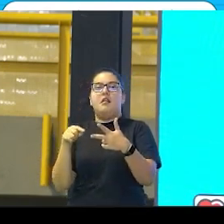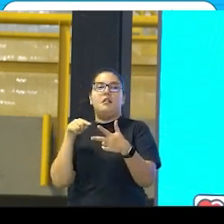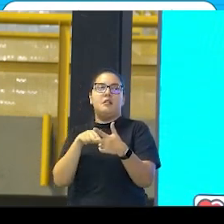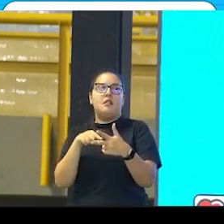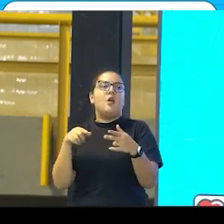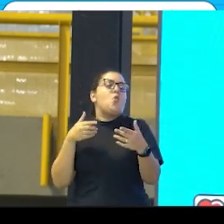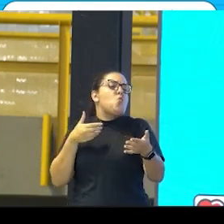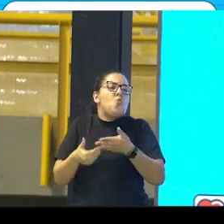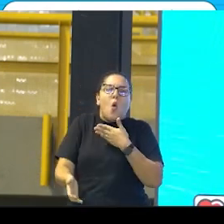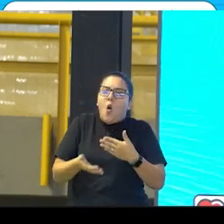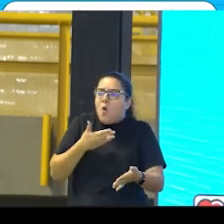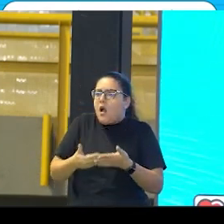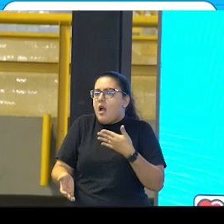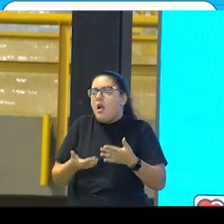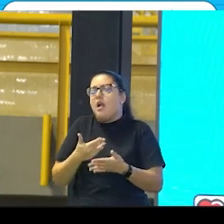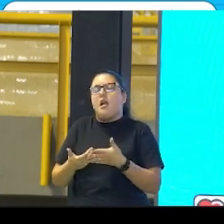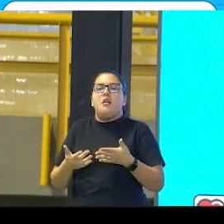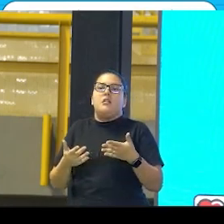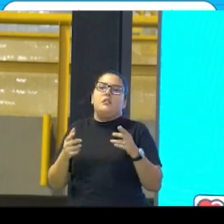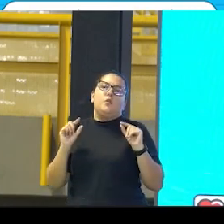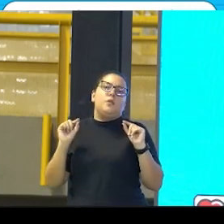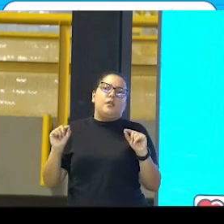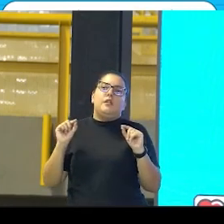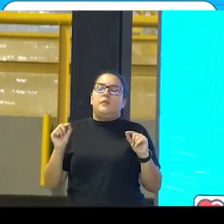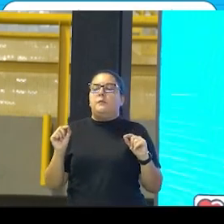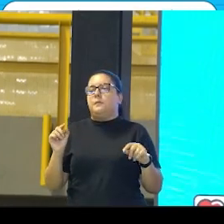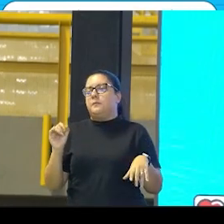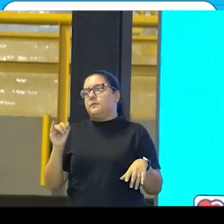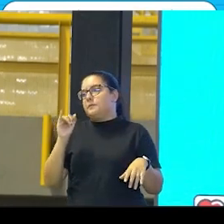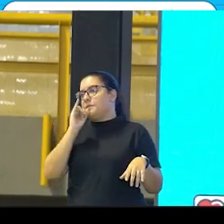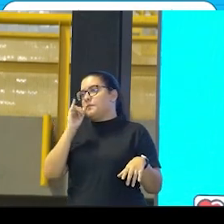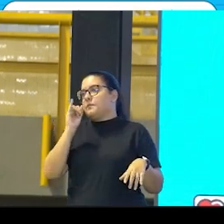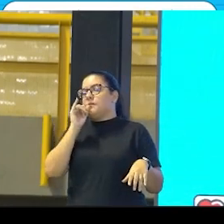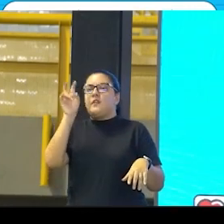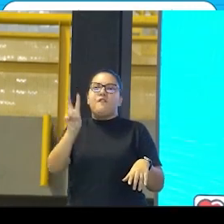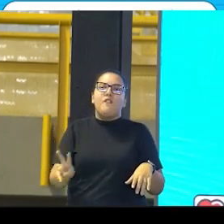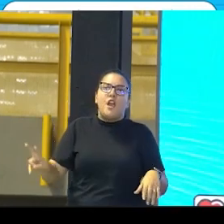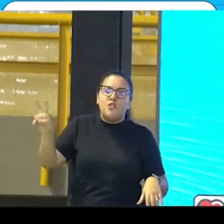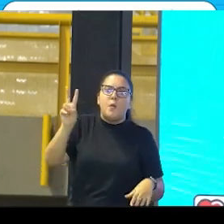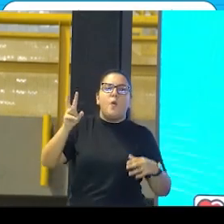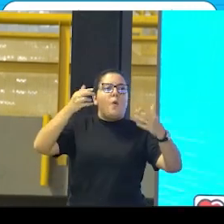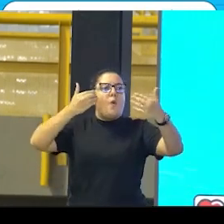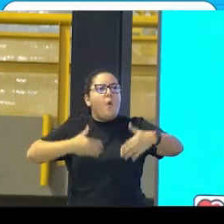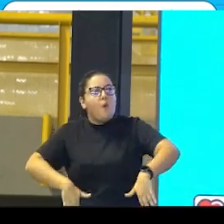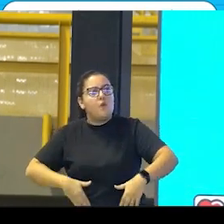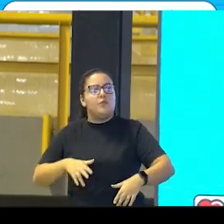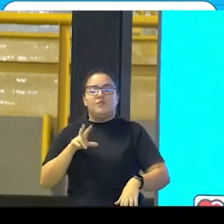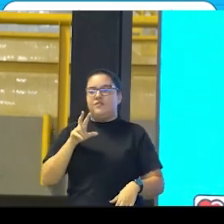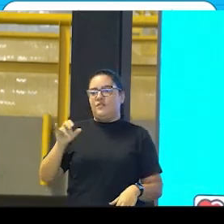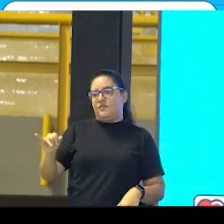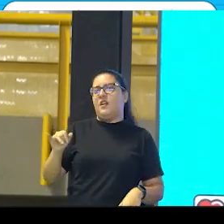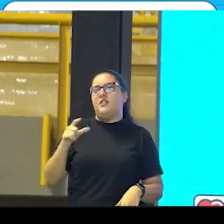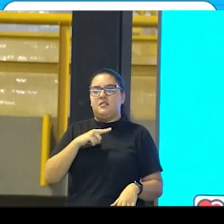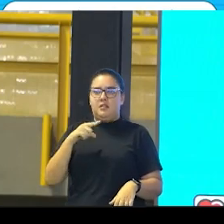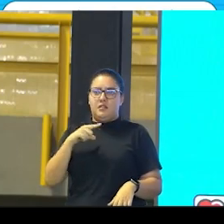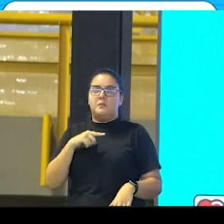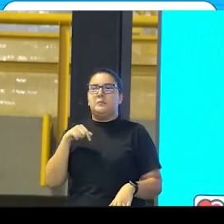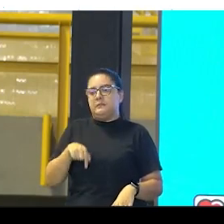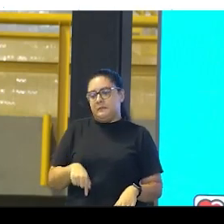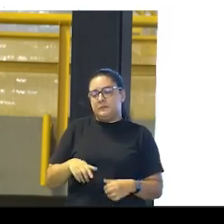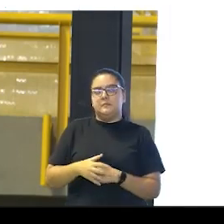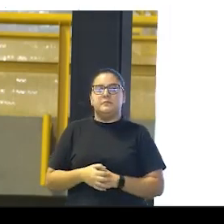de qualquer espécie de vestibular, de concurso que vocês vão se submeter,